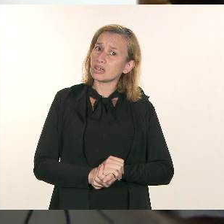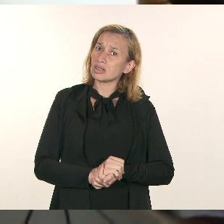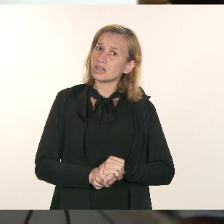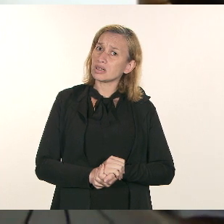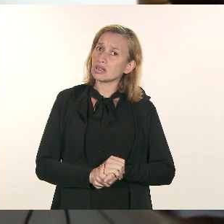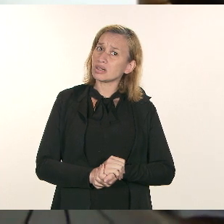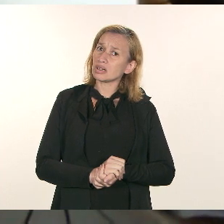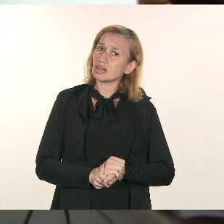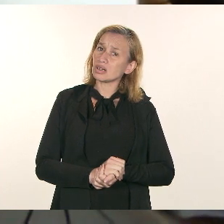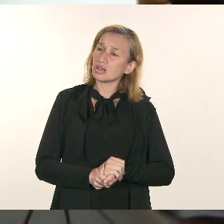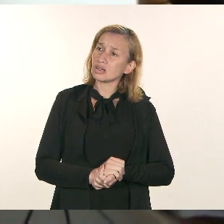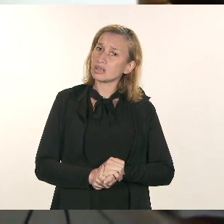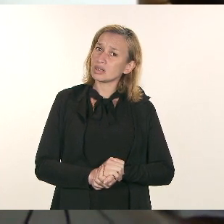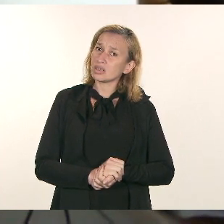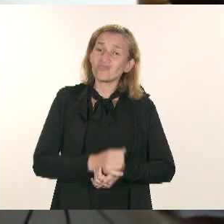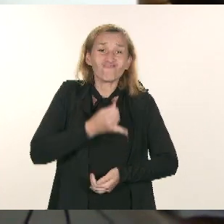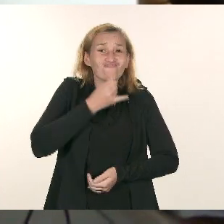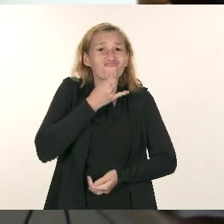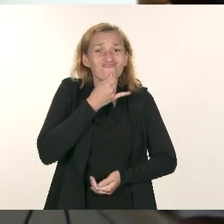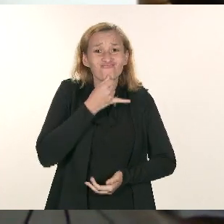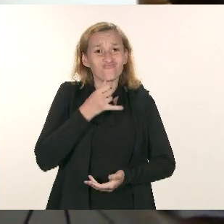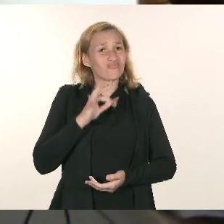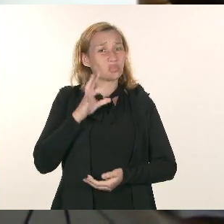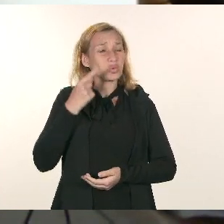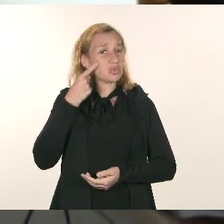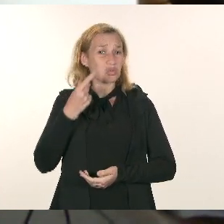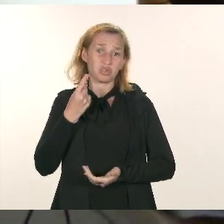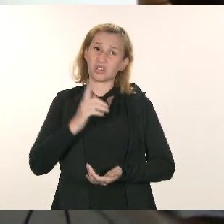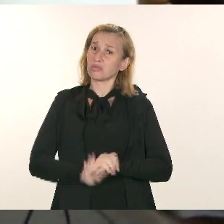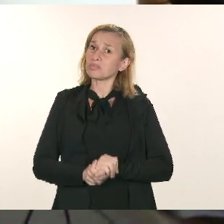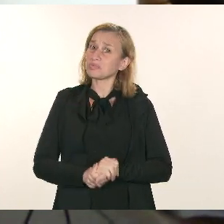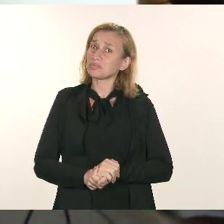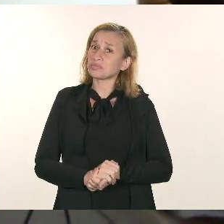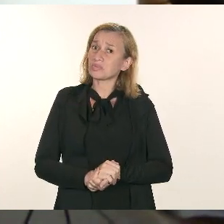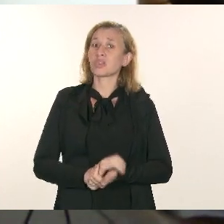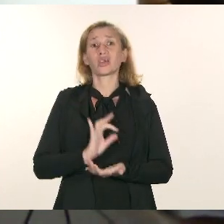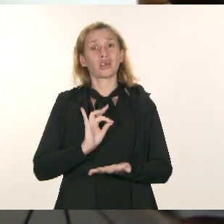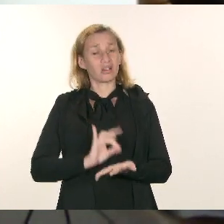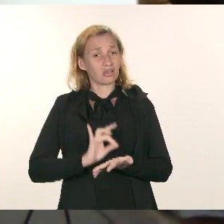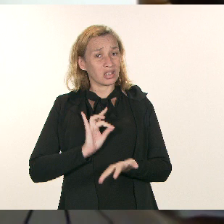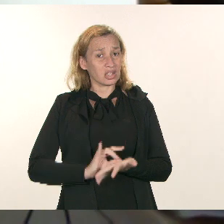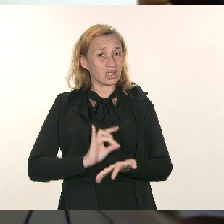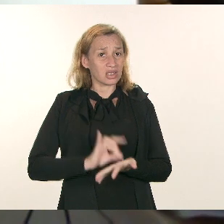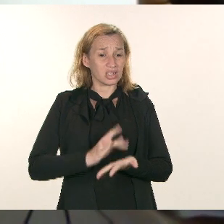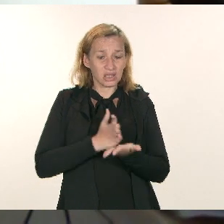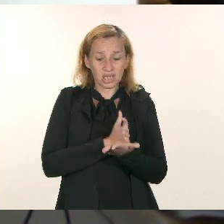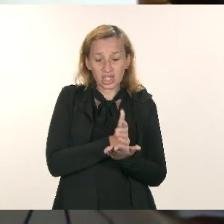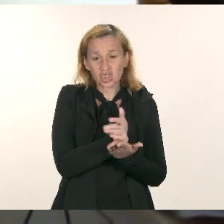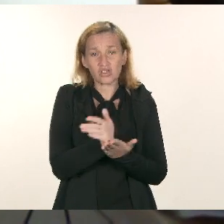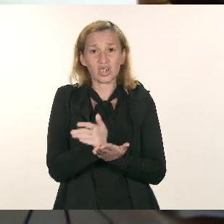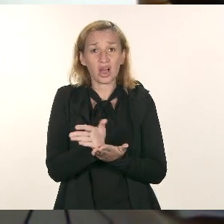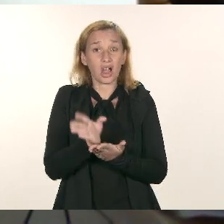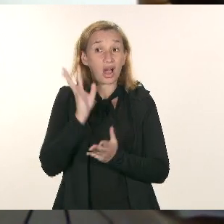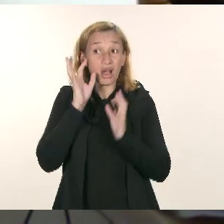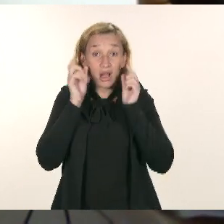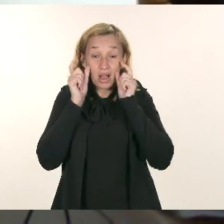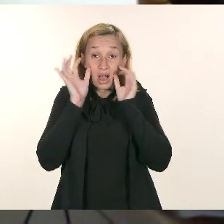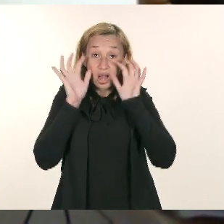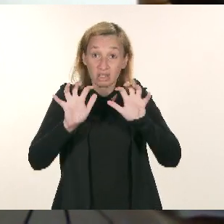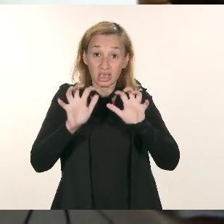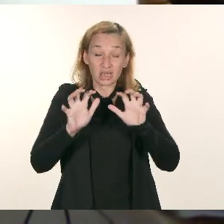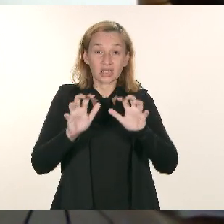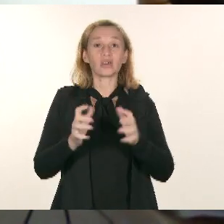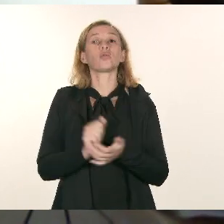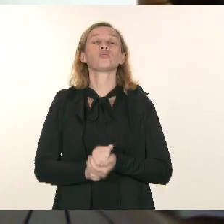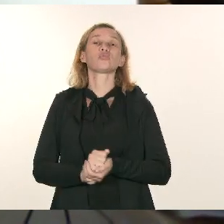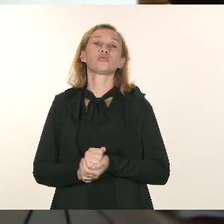Isto é lastimável, mas, na verdade, quer se desviar a atenção do Ministério